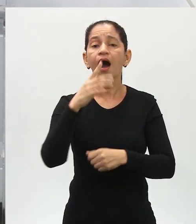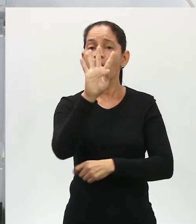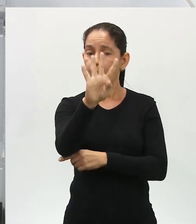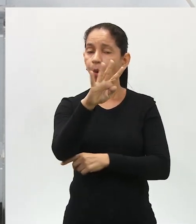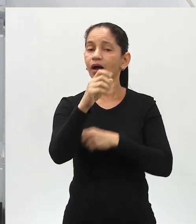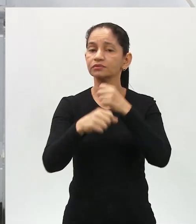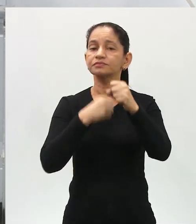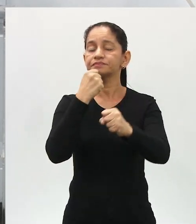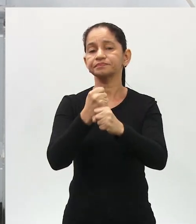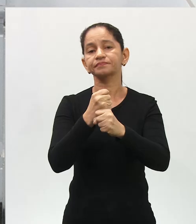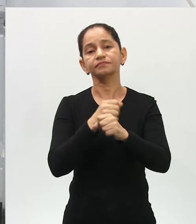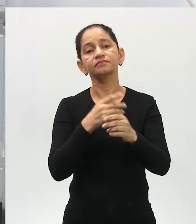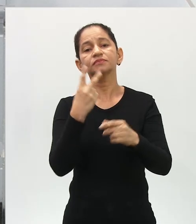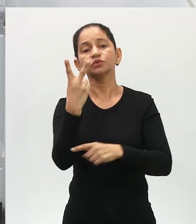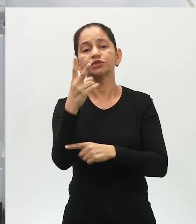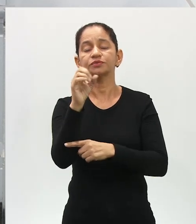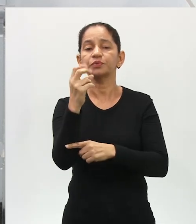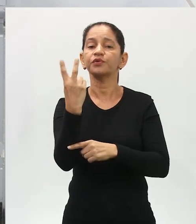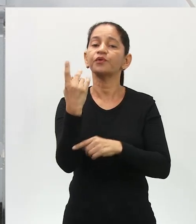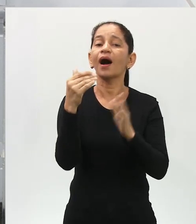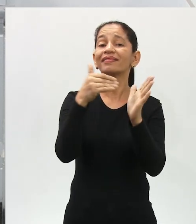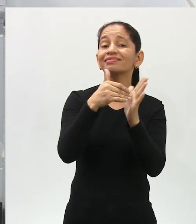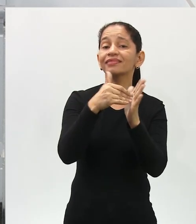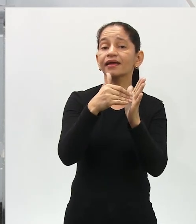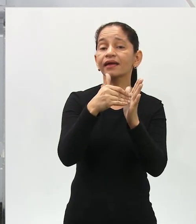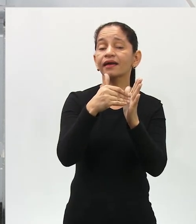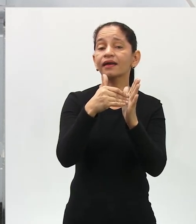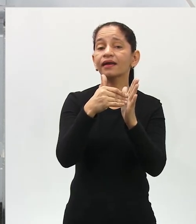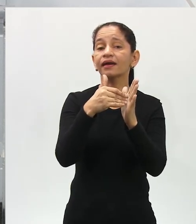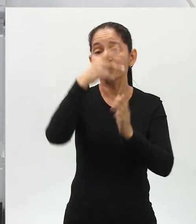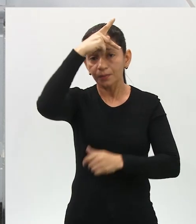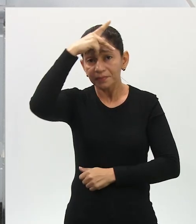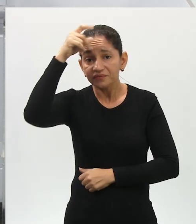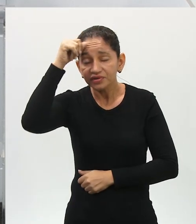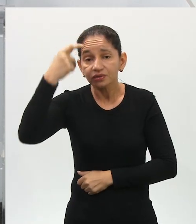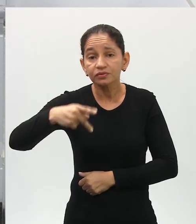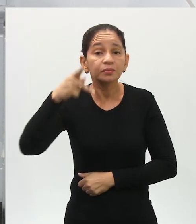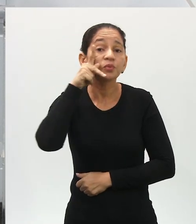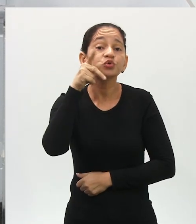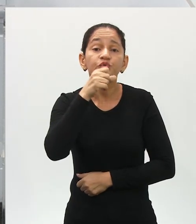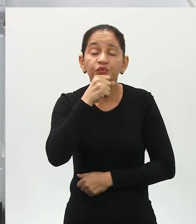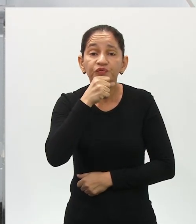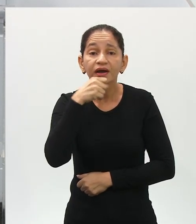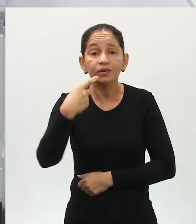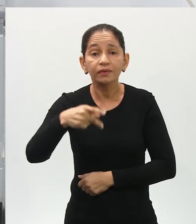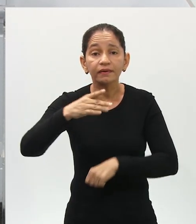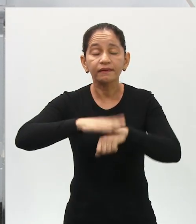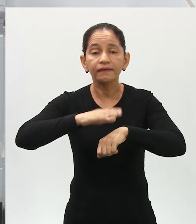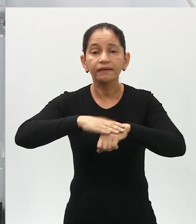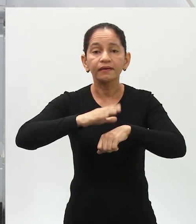mandato dele vai durar 25, 26, 27, certo? 28.